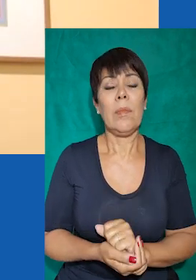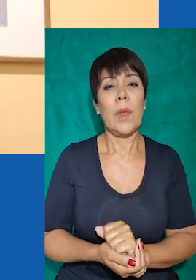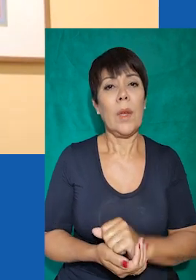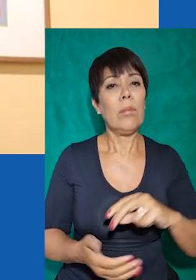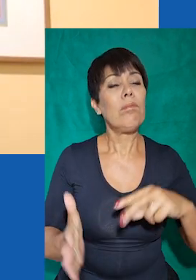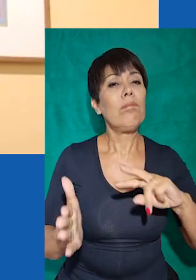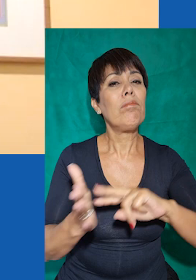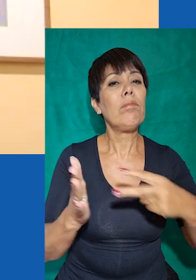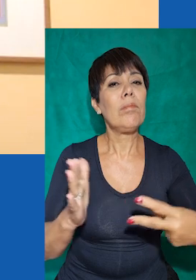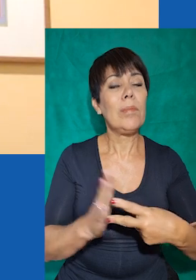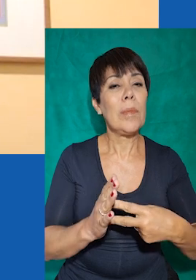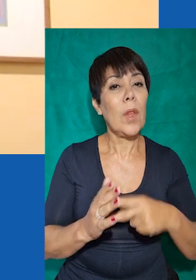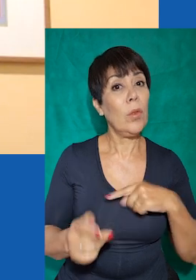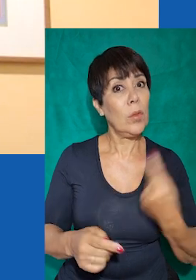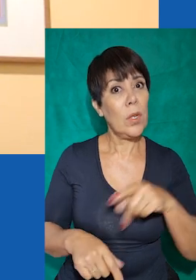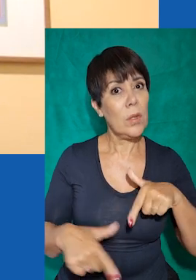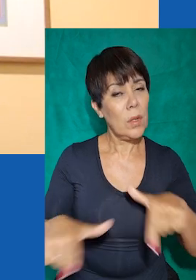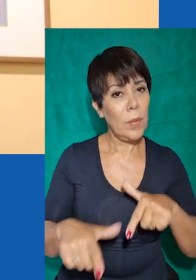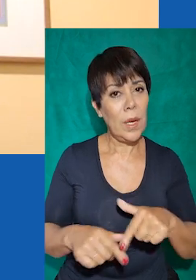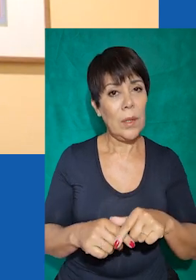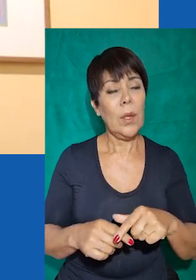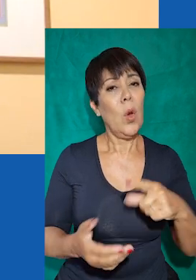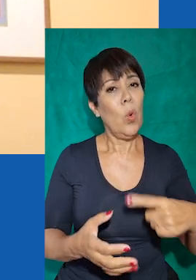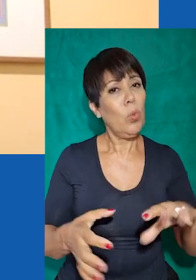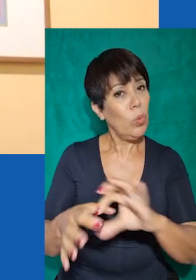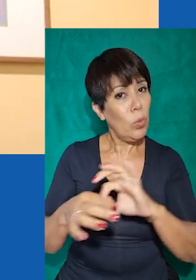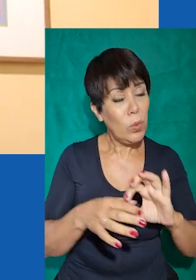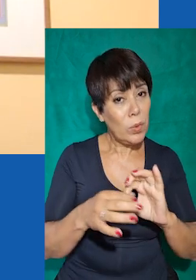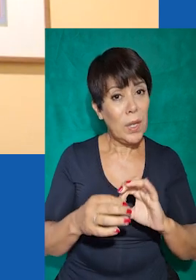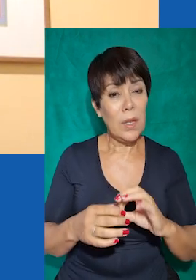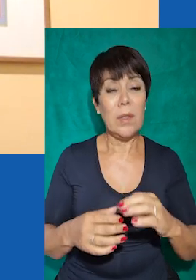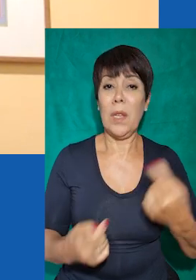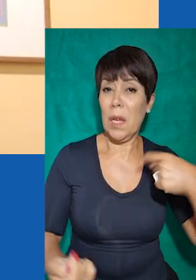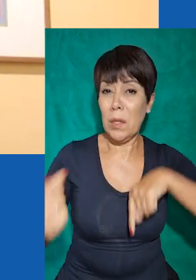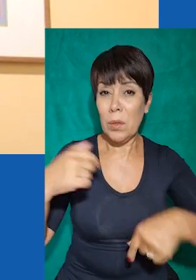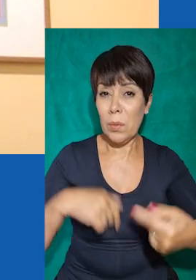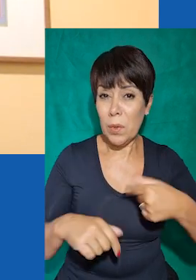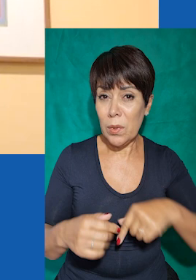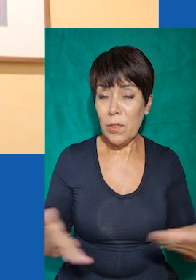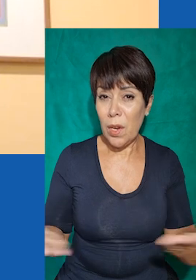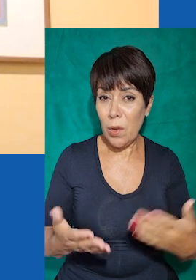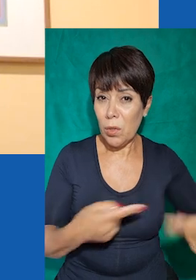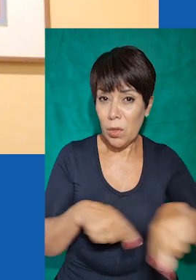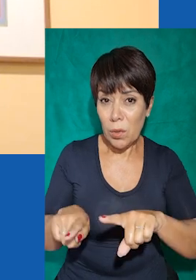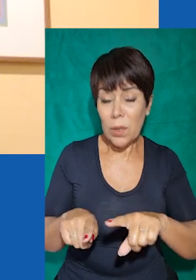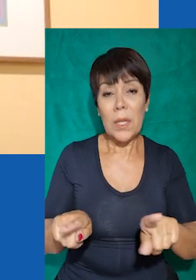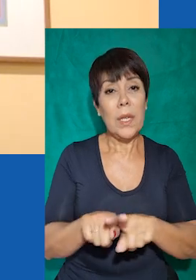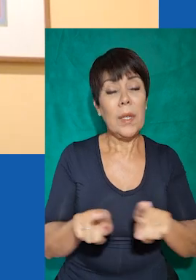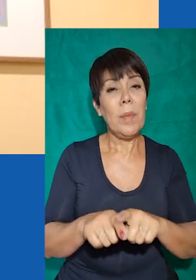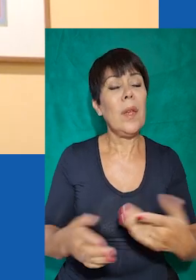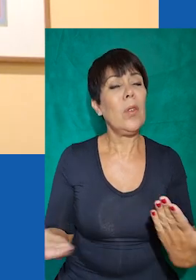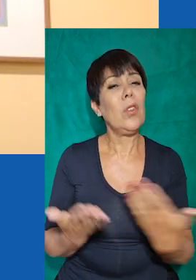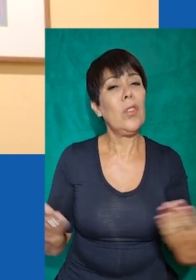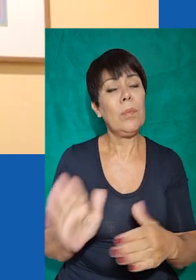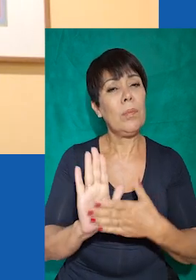do que fazemos é enfrentar o contexto mais amplo que afeta a antropologia que fazemos entre nós e a que fazemos em diálogo com